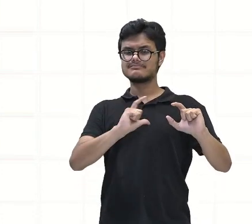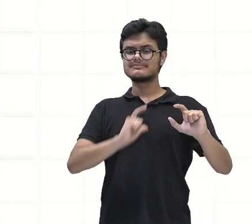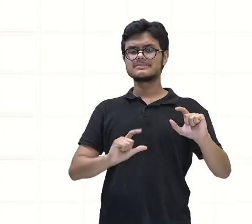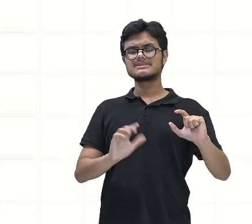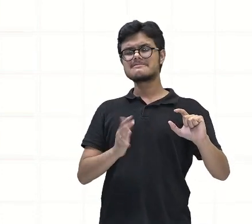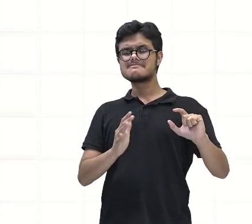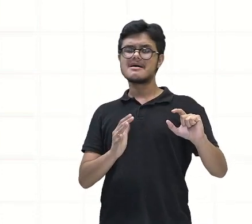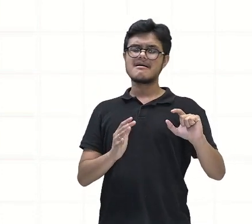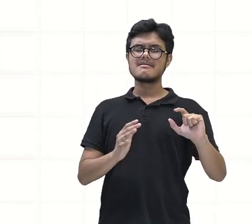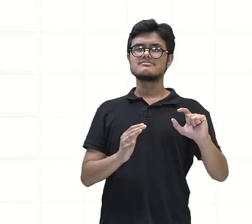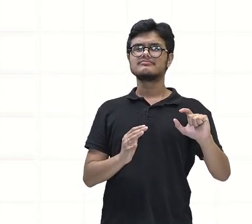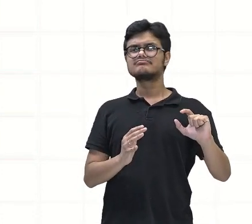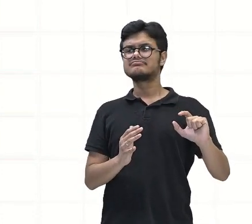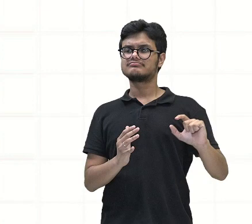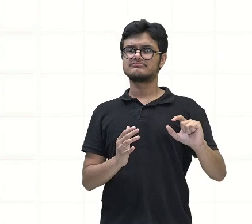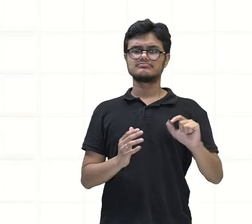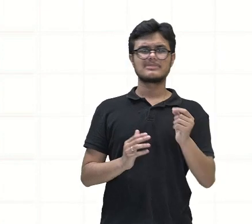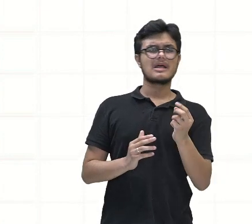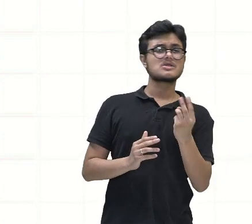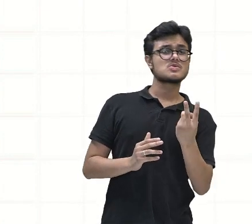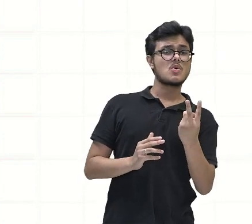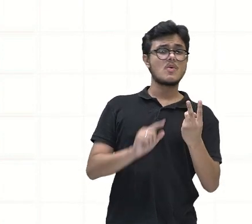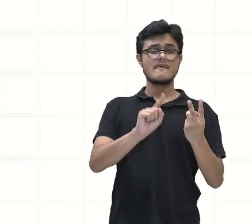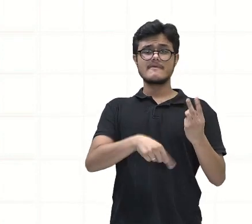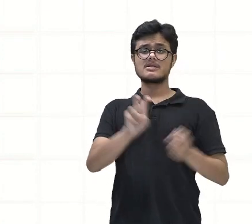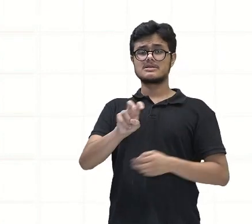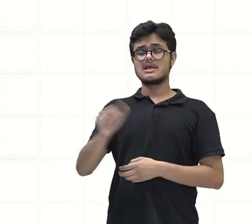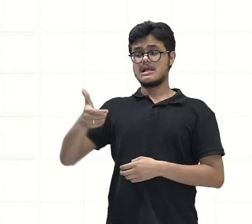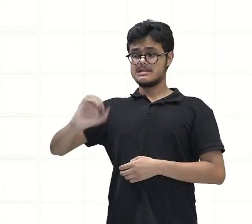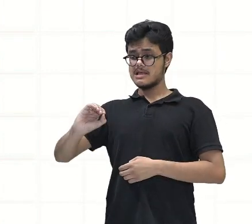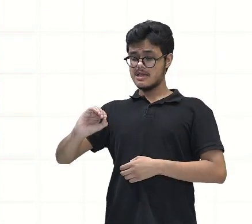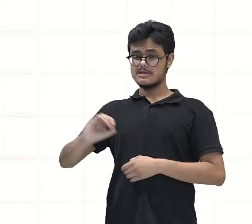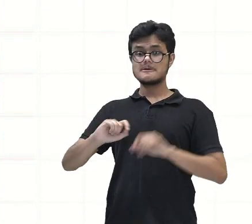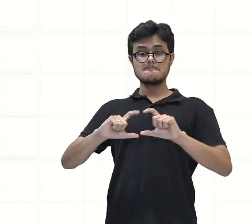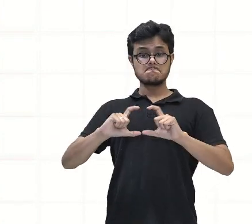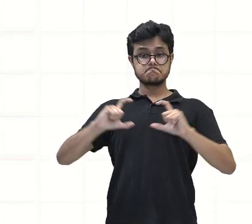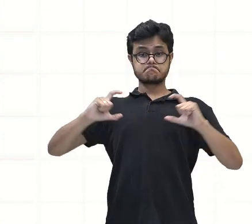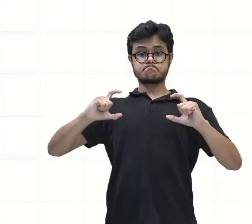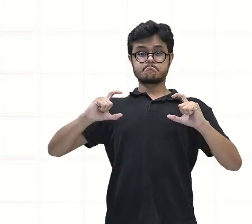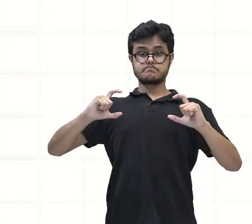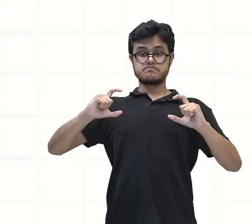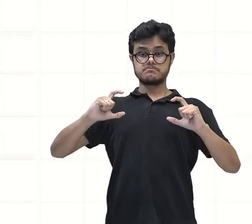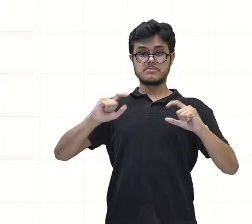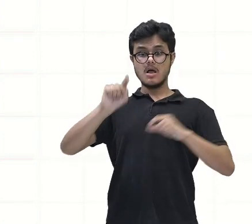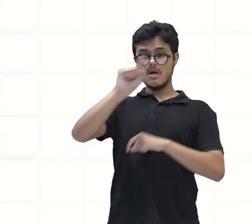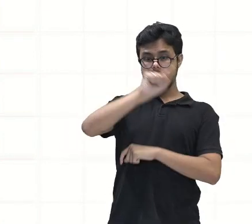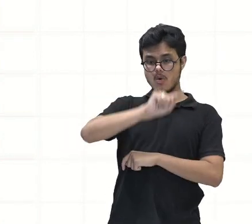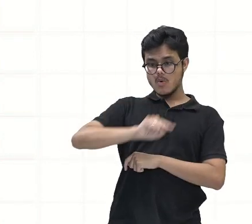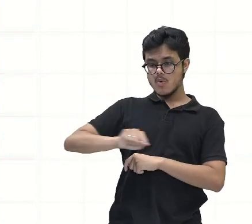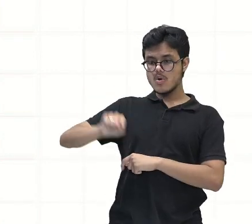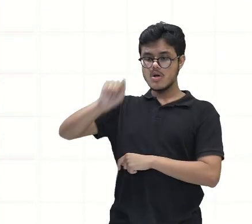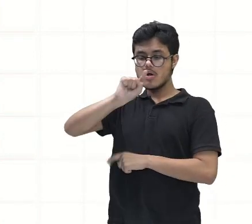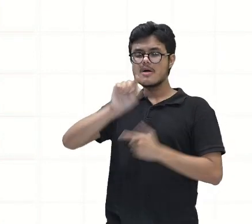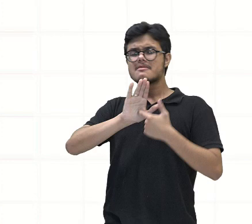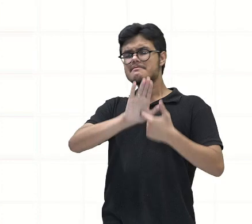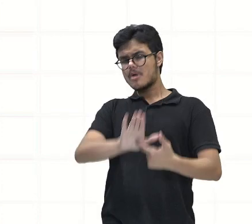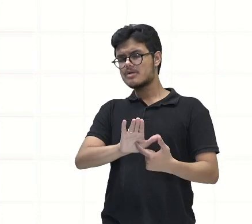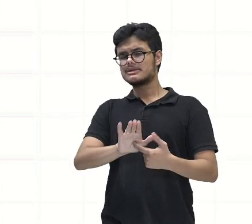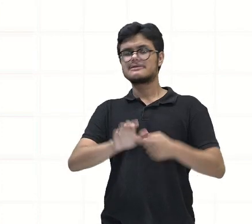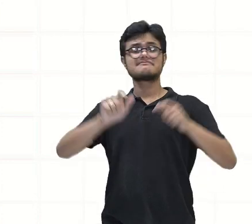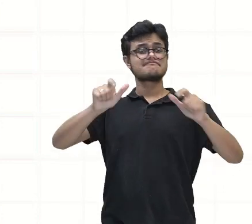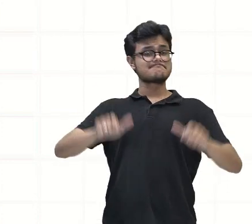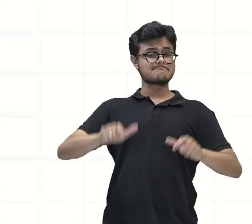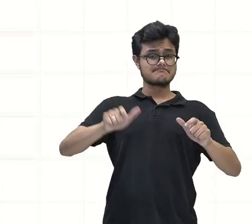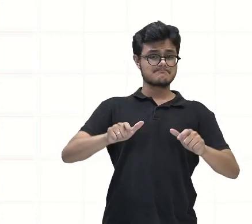que as áreas irrigadas elas são de 2,5 a 10 e o círculo maior ele vai indicar as áreas